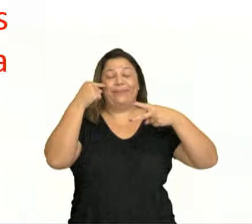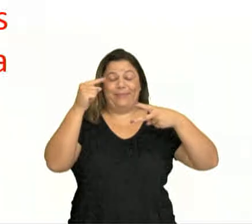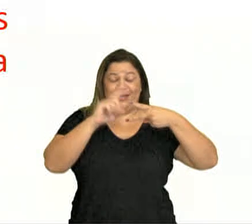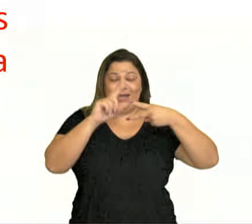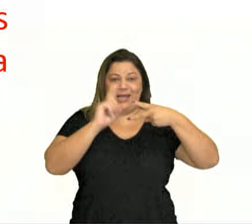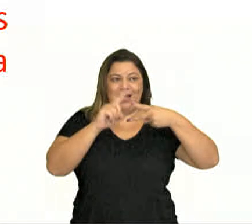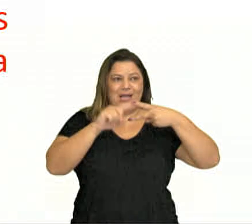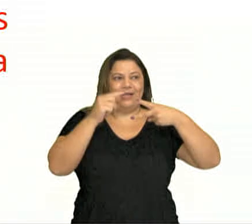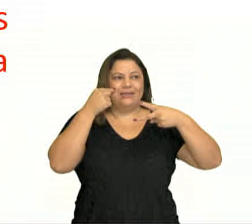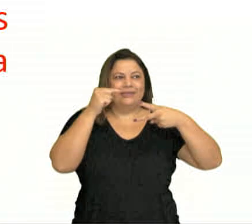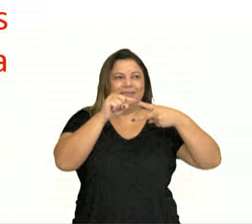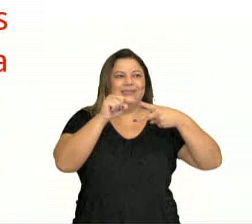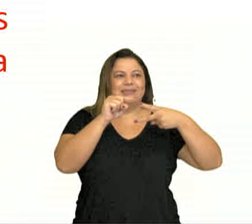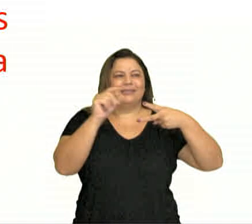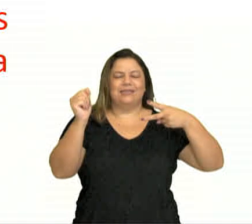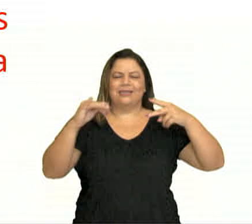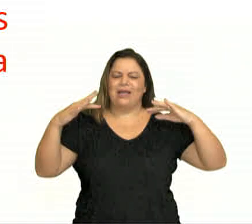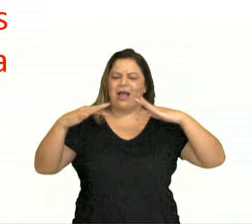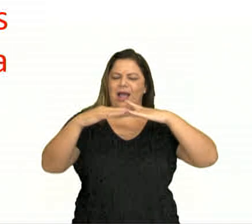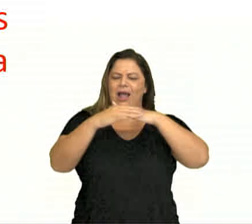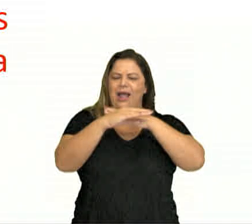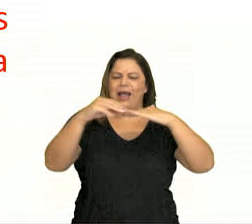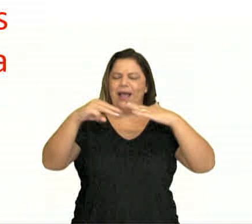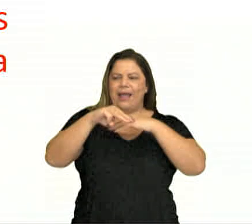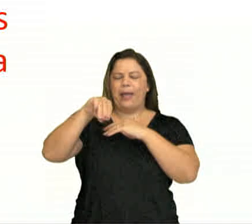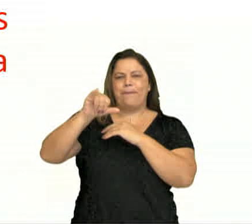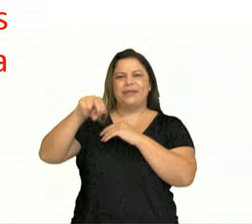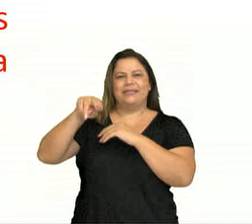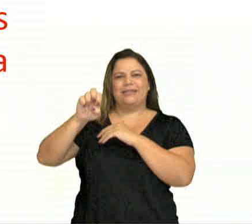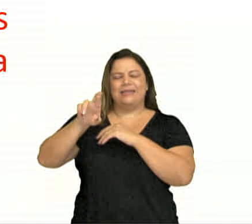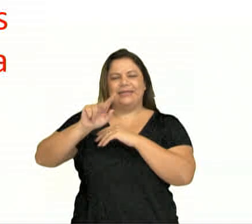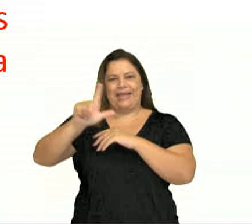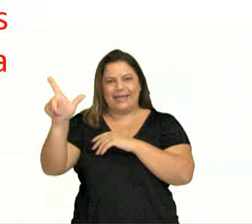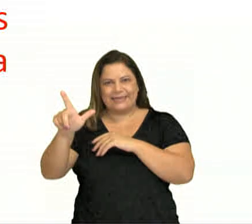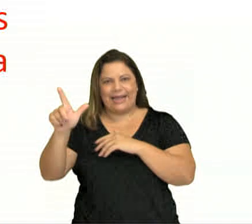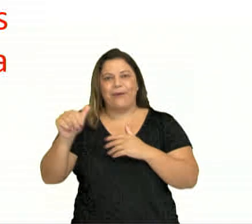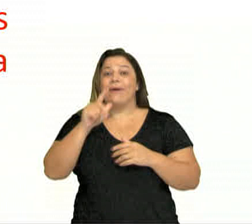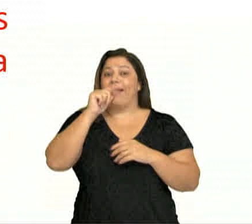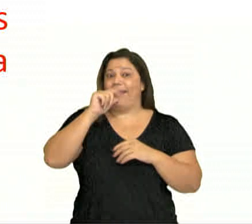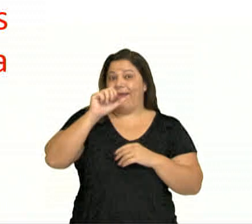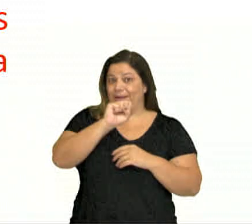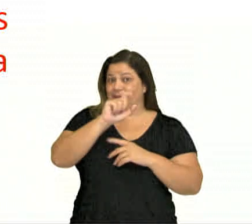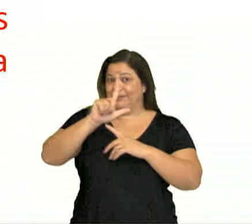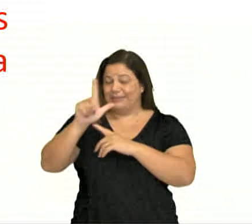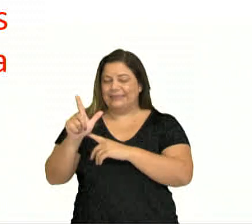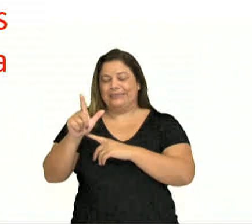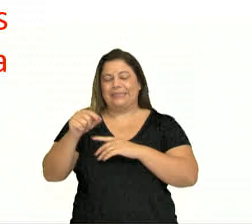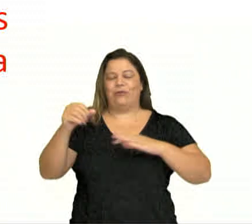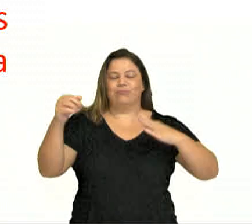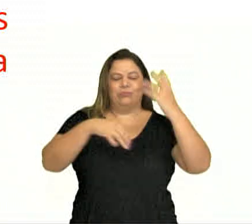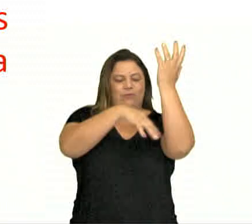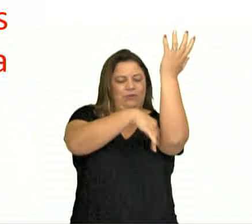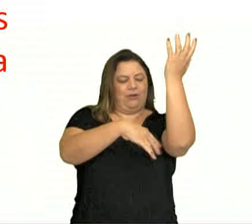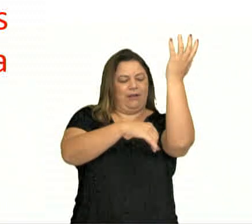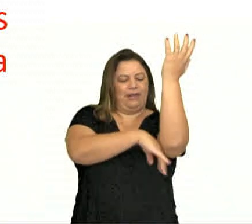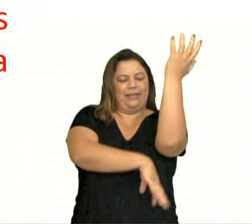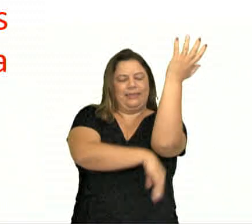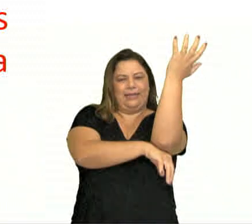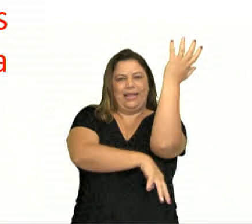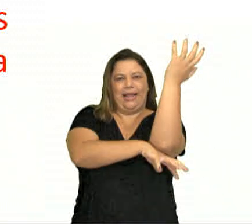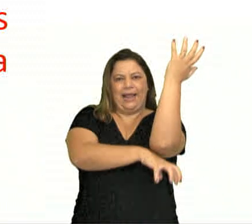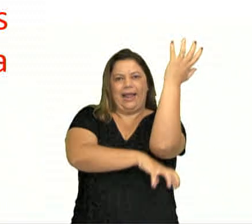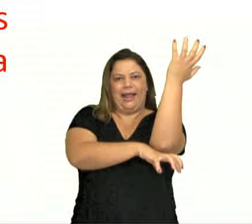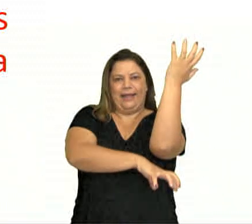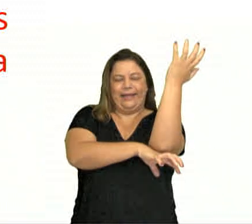bruta, que é rica em águas e sais minerais, que vai do sentido das raízes para o restante da planta. E nós temos